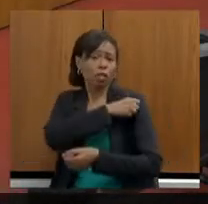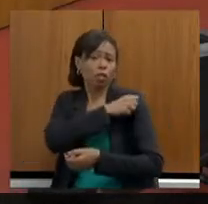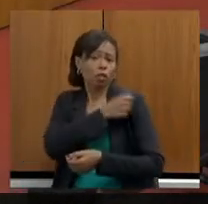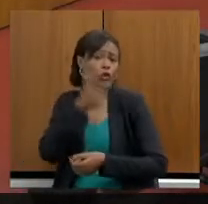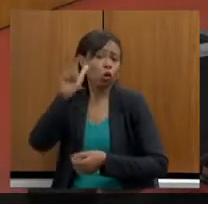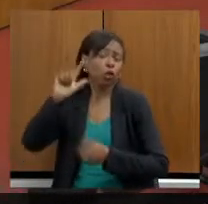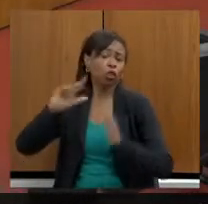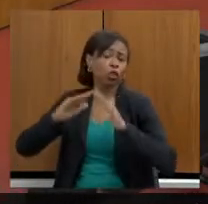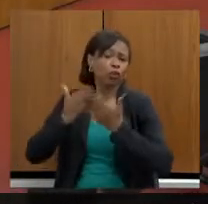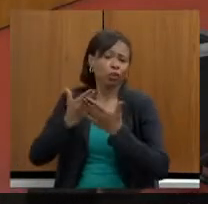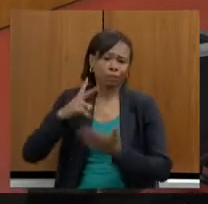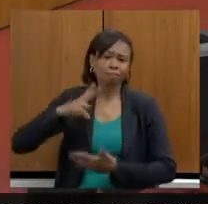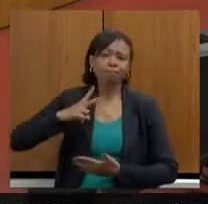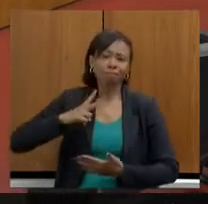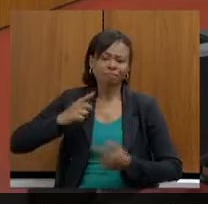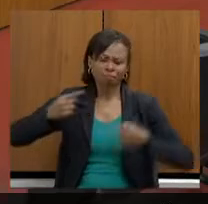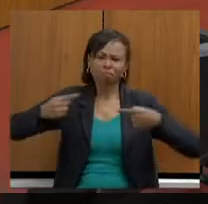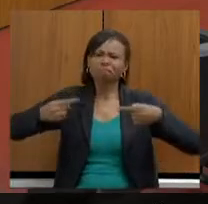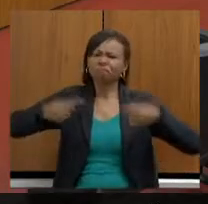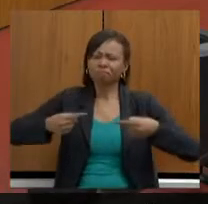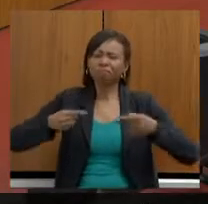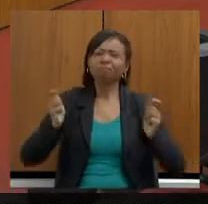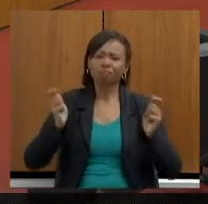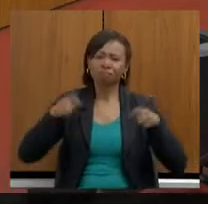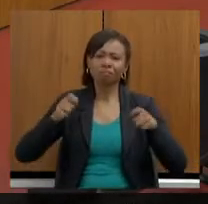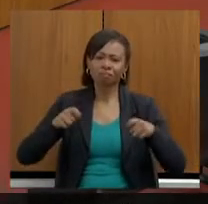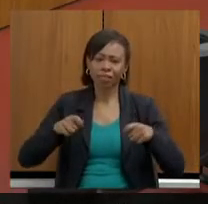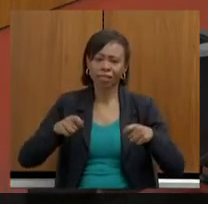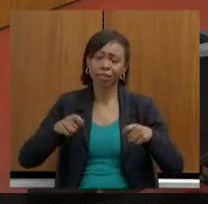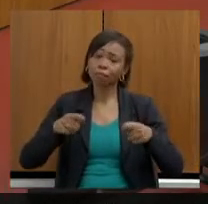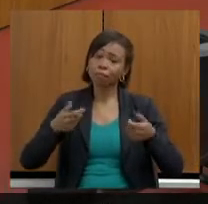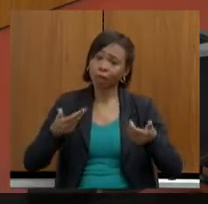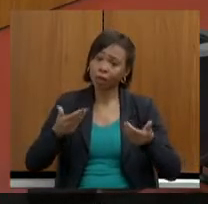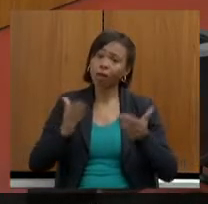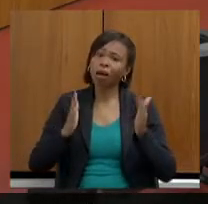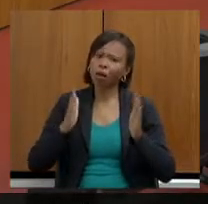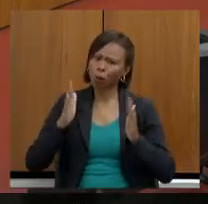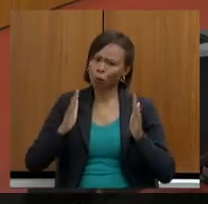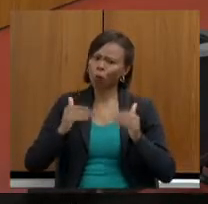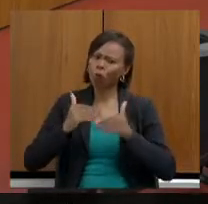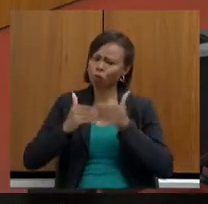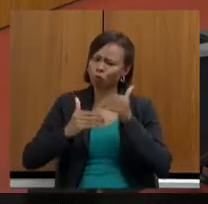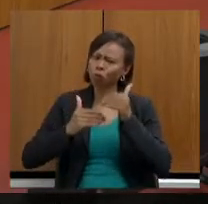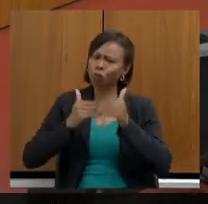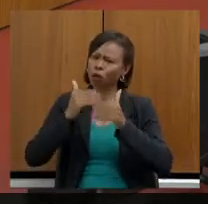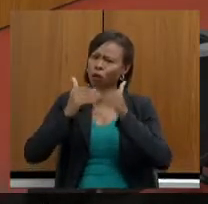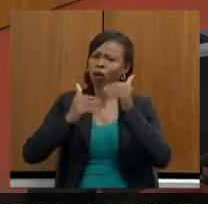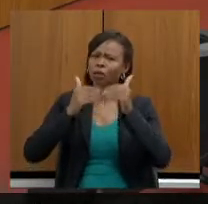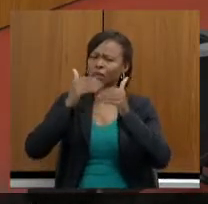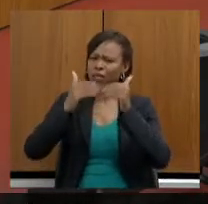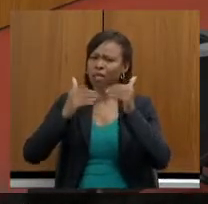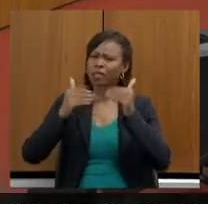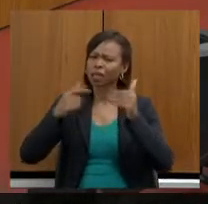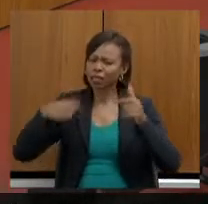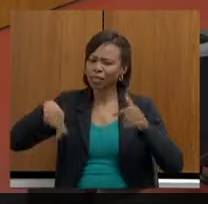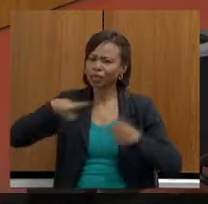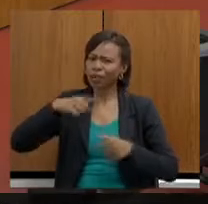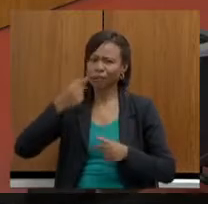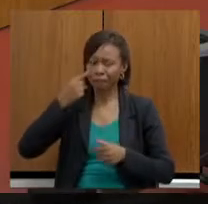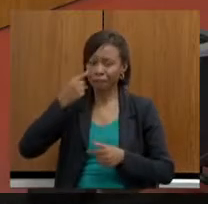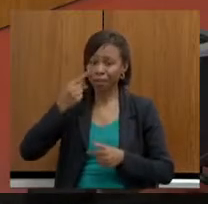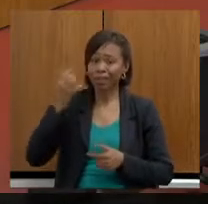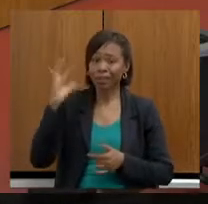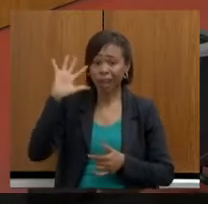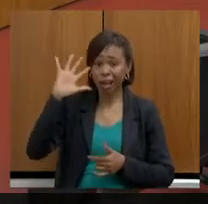de escolas particulares Esse é um processo é em que estamos mas é um processo em que a gente tá vendo os resultados efetivos